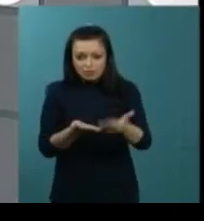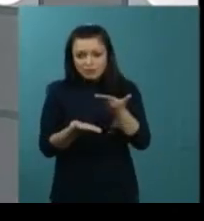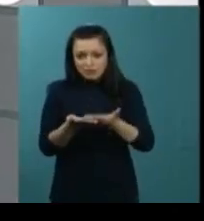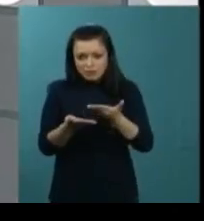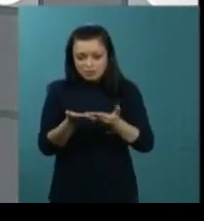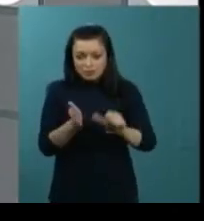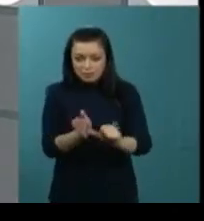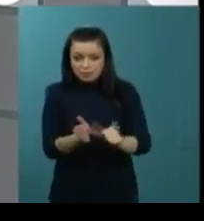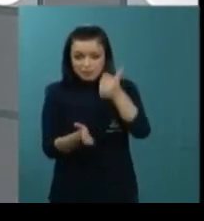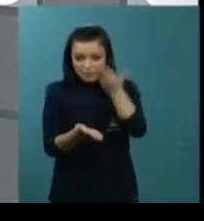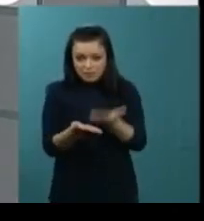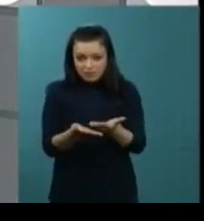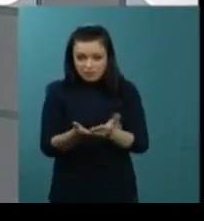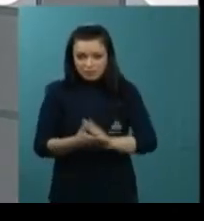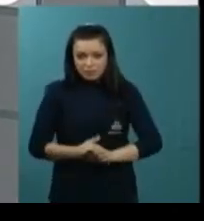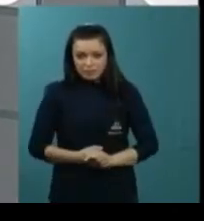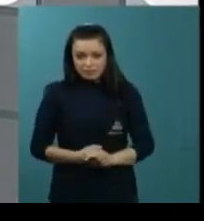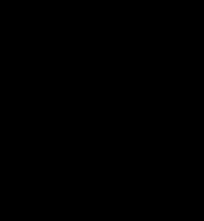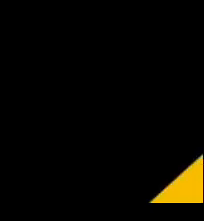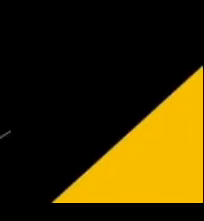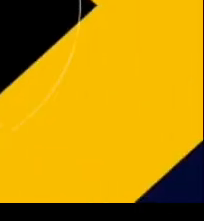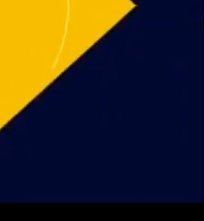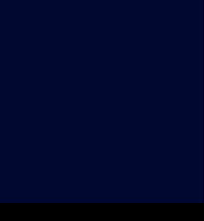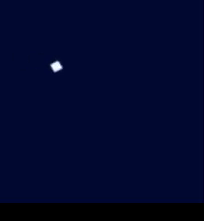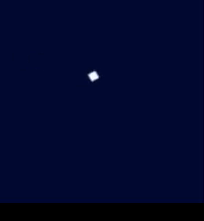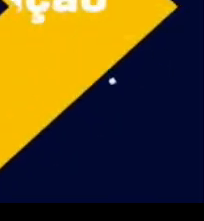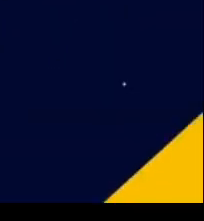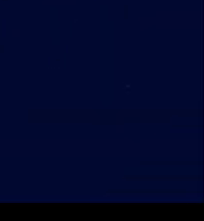nosso primeiro encontro.